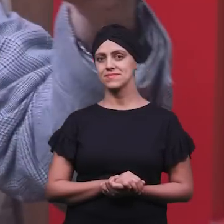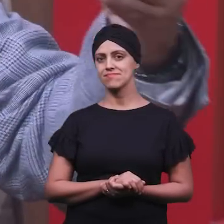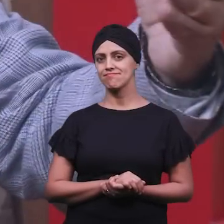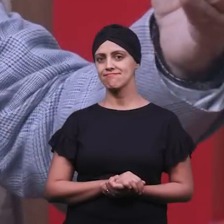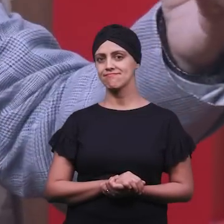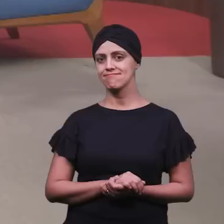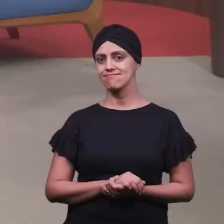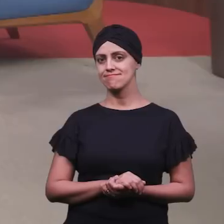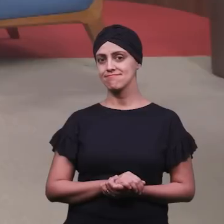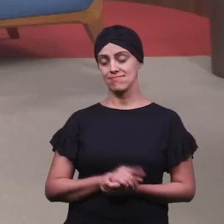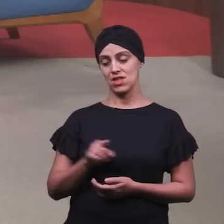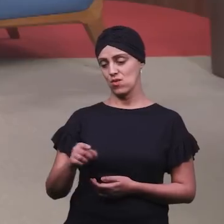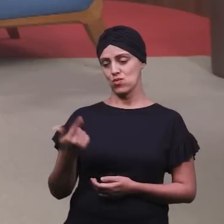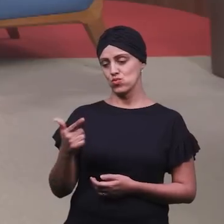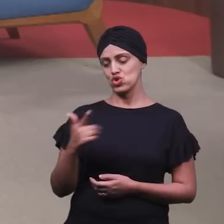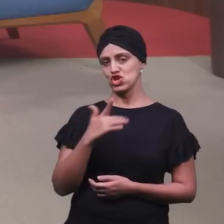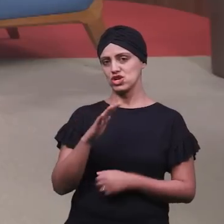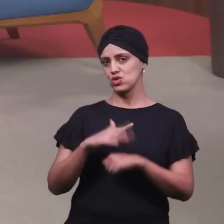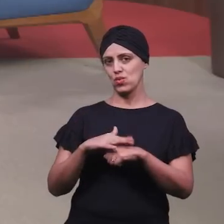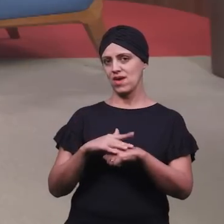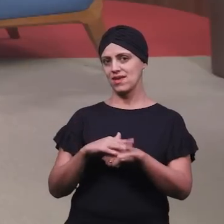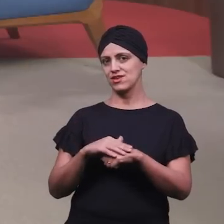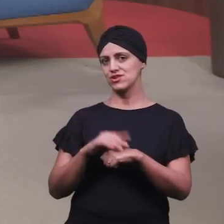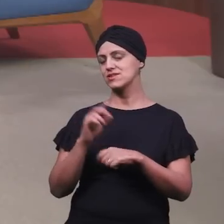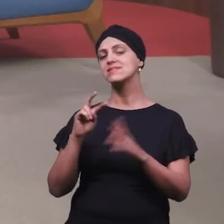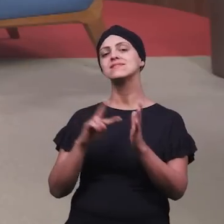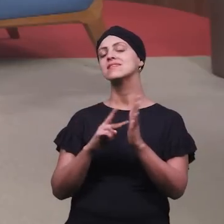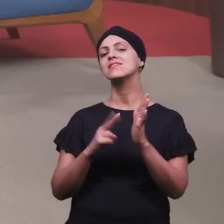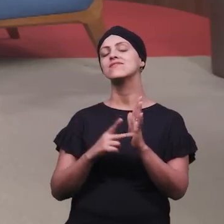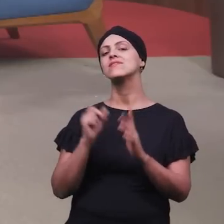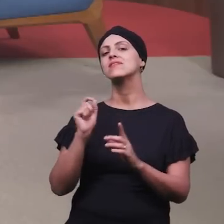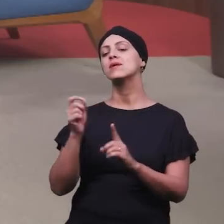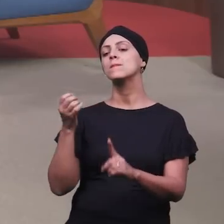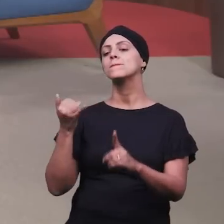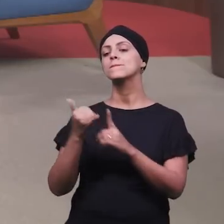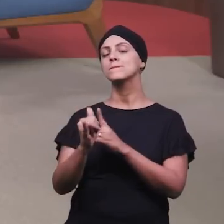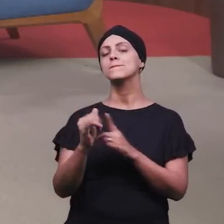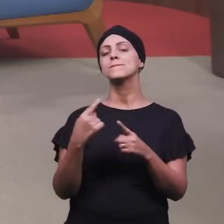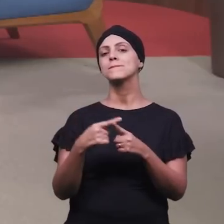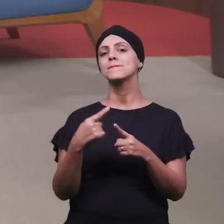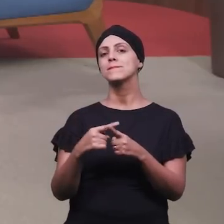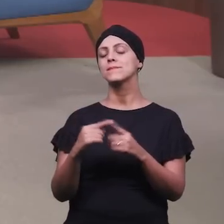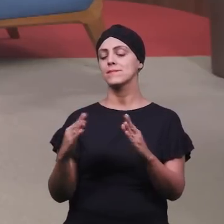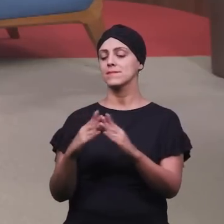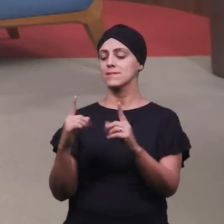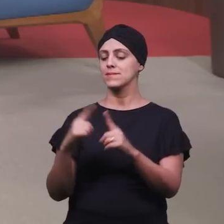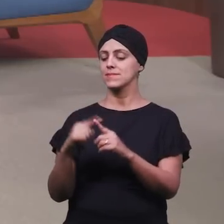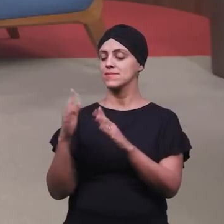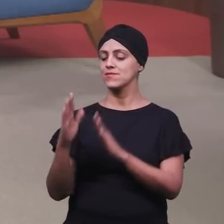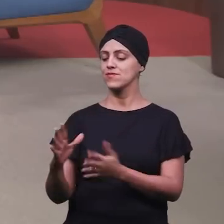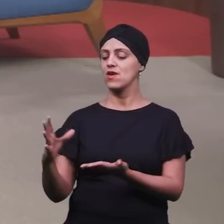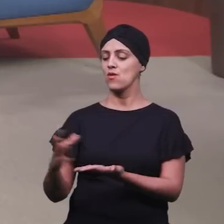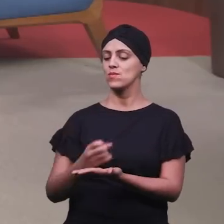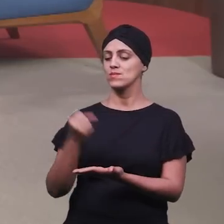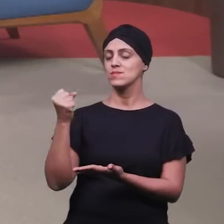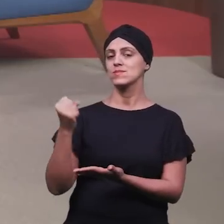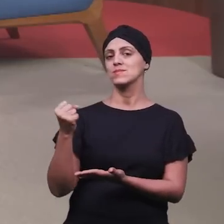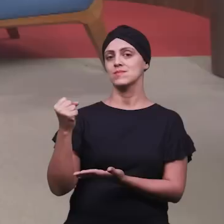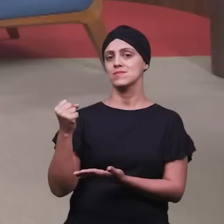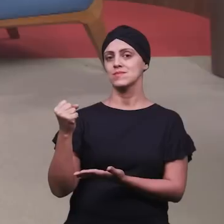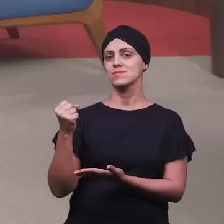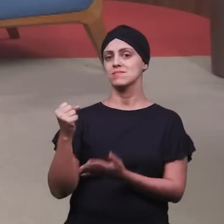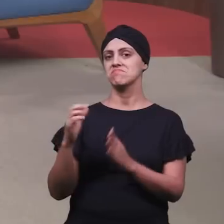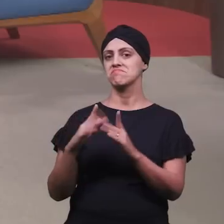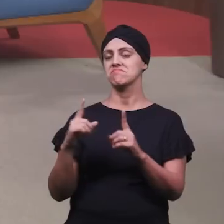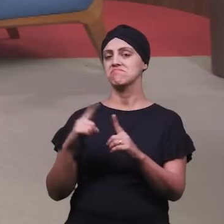com relação a não houve um só enfermo, é profético, porque a igreja que vai ser